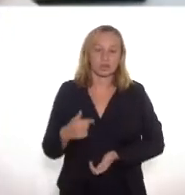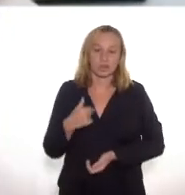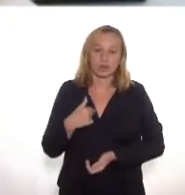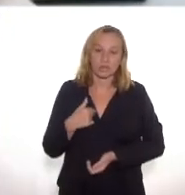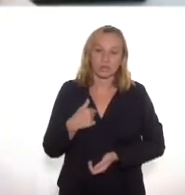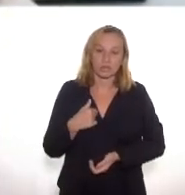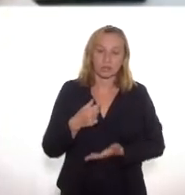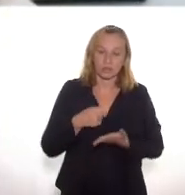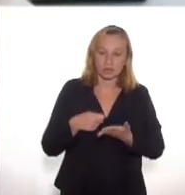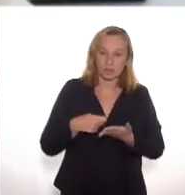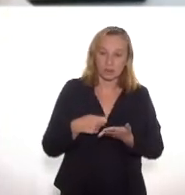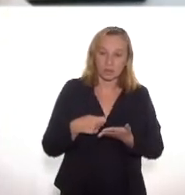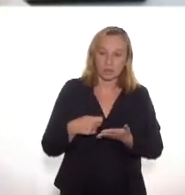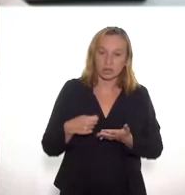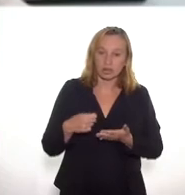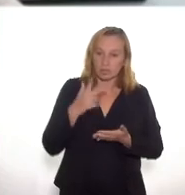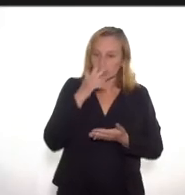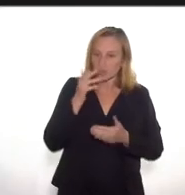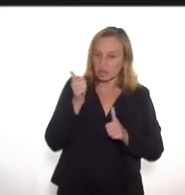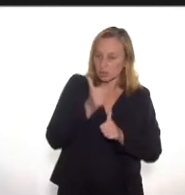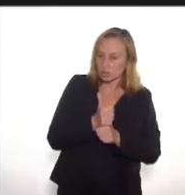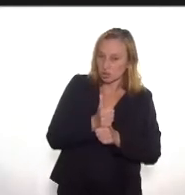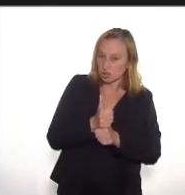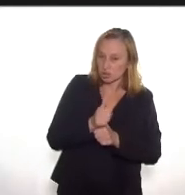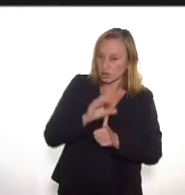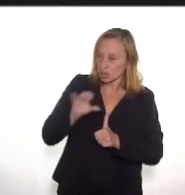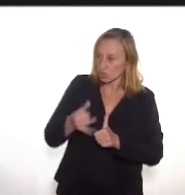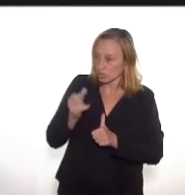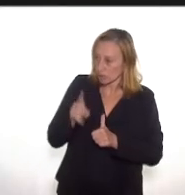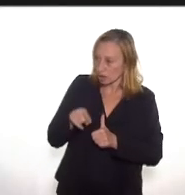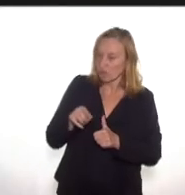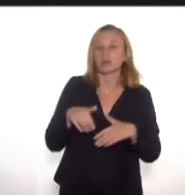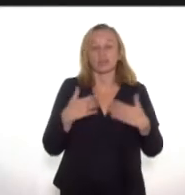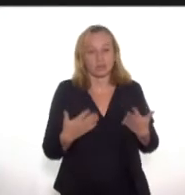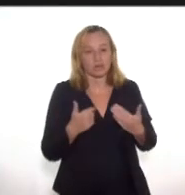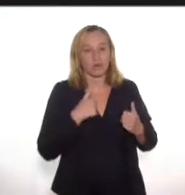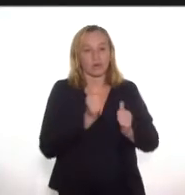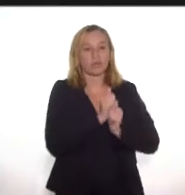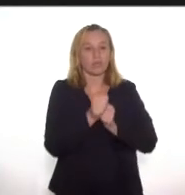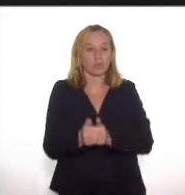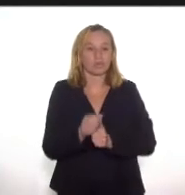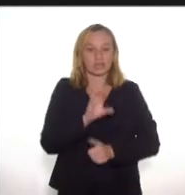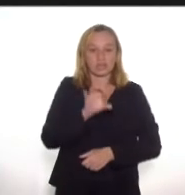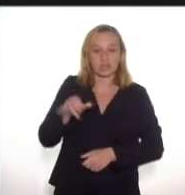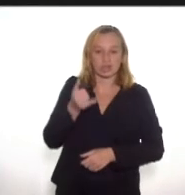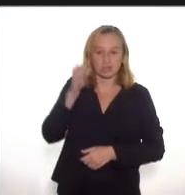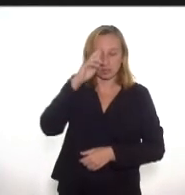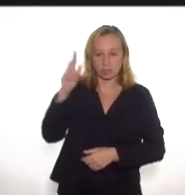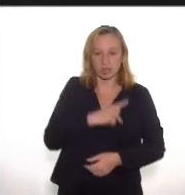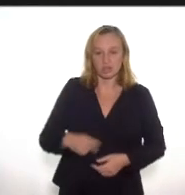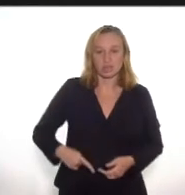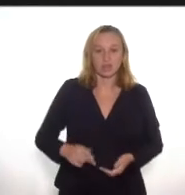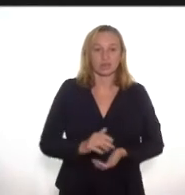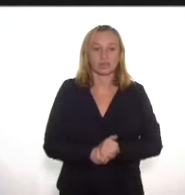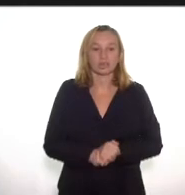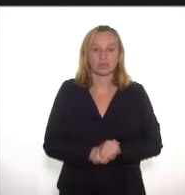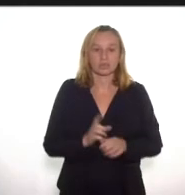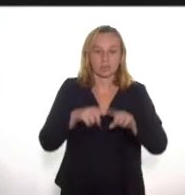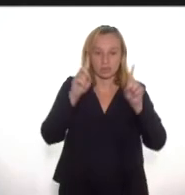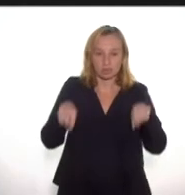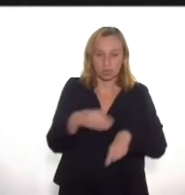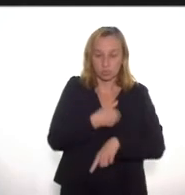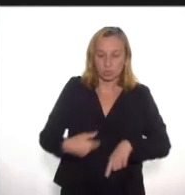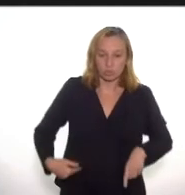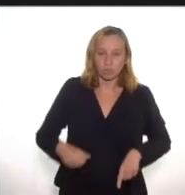me parece que é substitutivo também da CCJ, né? Isso. Então, acompanho o parecer da CCJ, presidente. Servidores